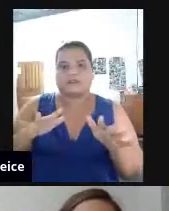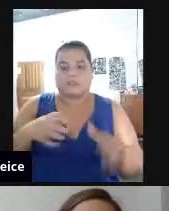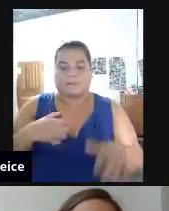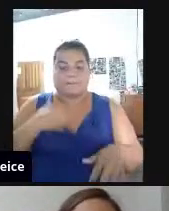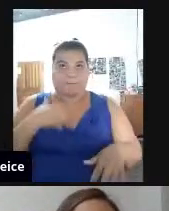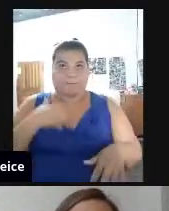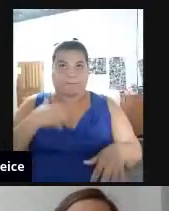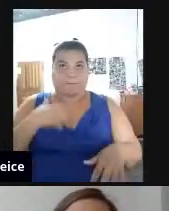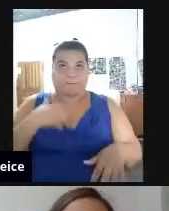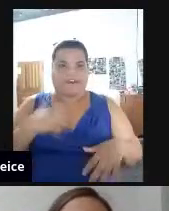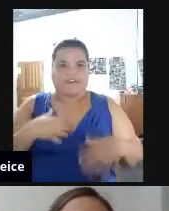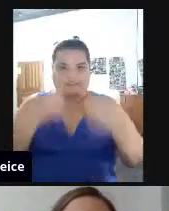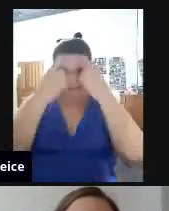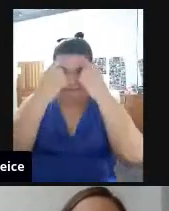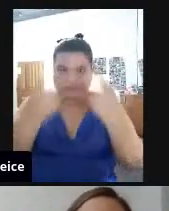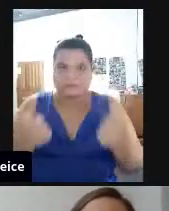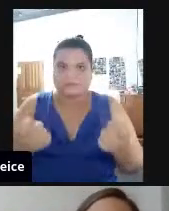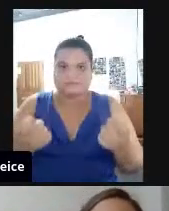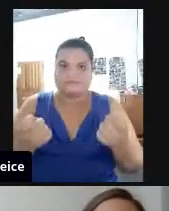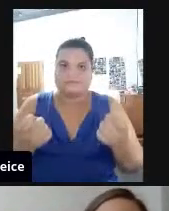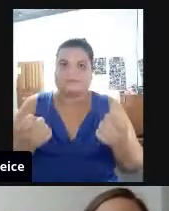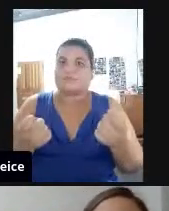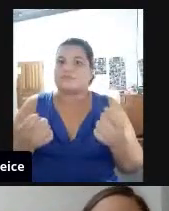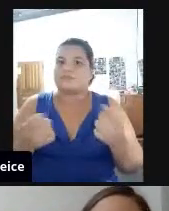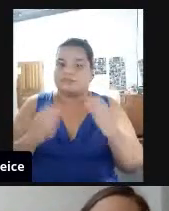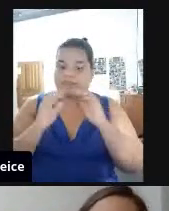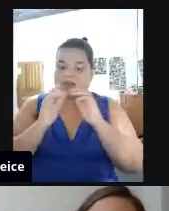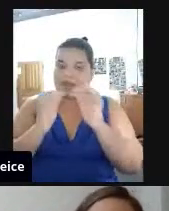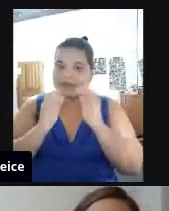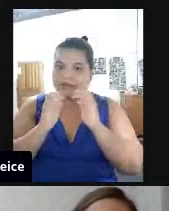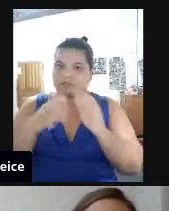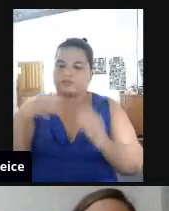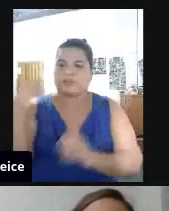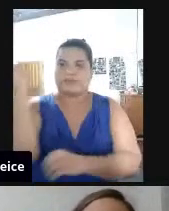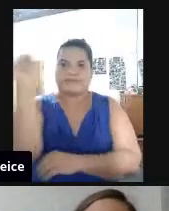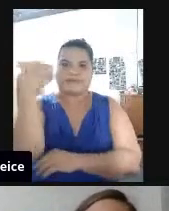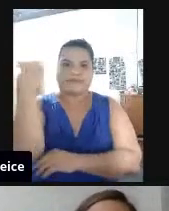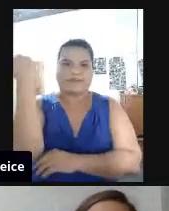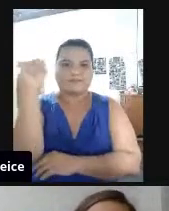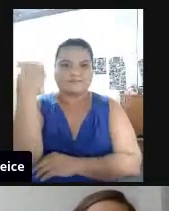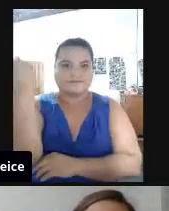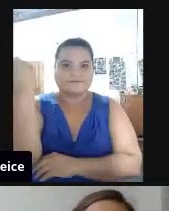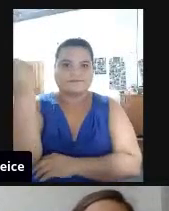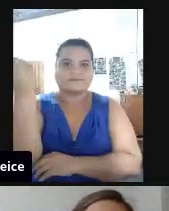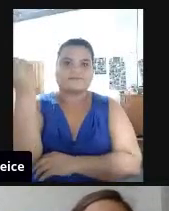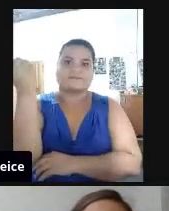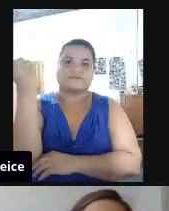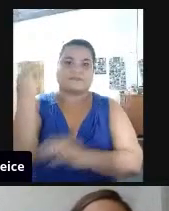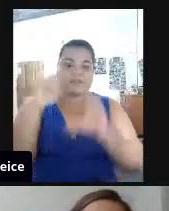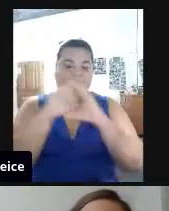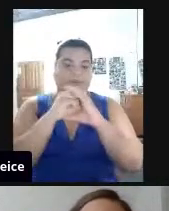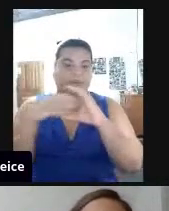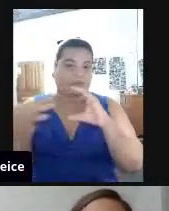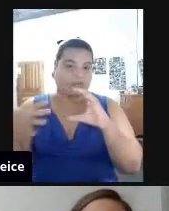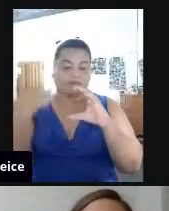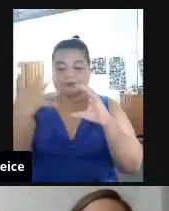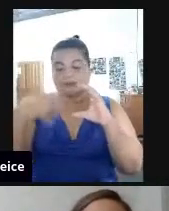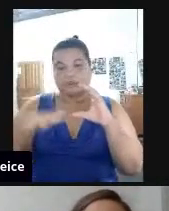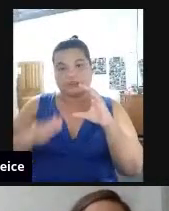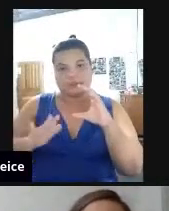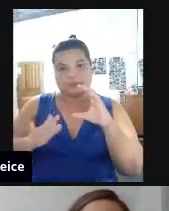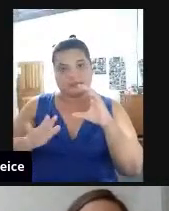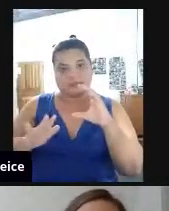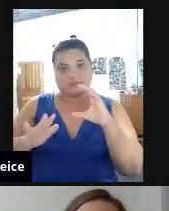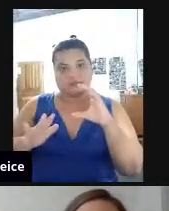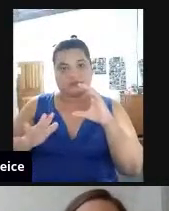Autismo severo. Não obrigatoriamente. A agressividade é uma característica que aquela criança, que aquele indivíduo pode apresentar, mas isso não